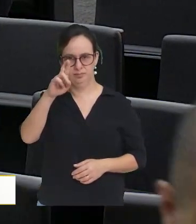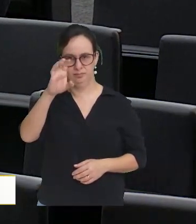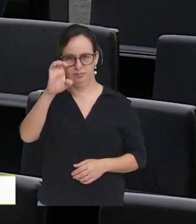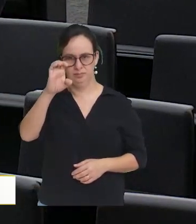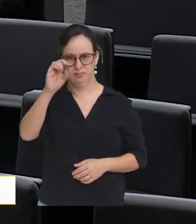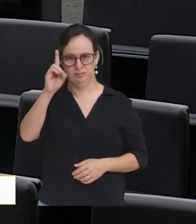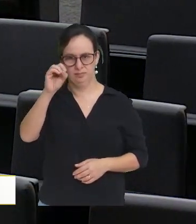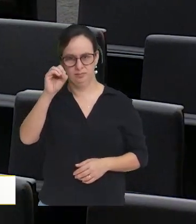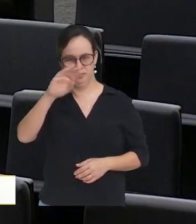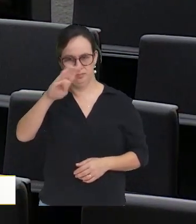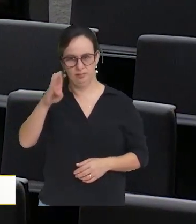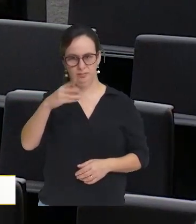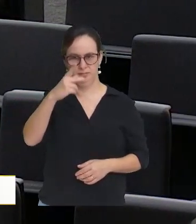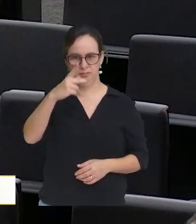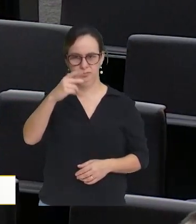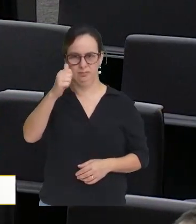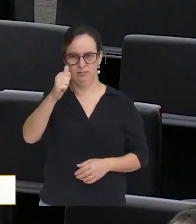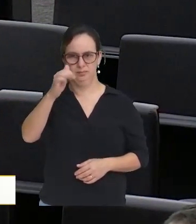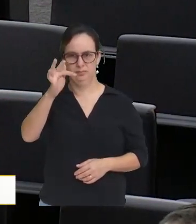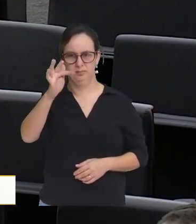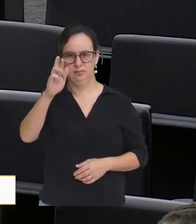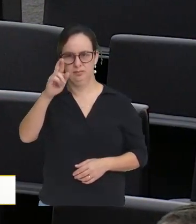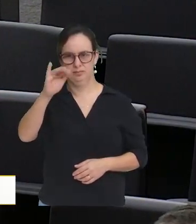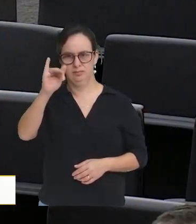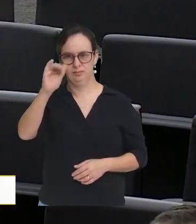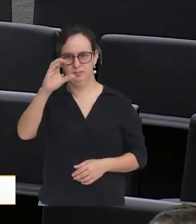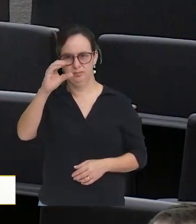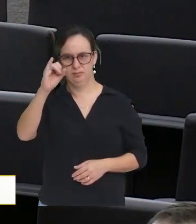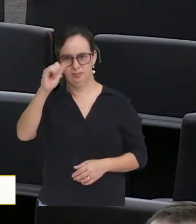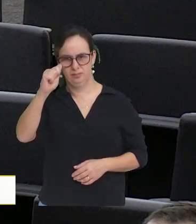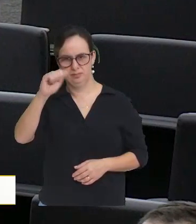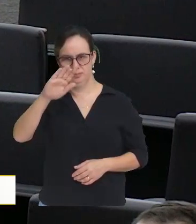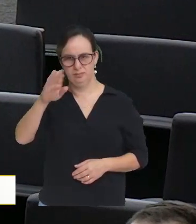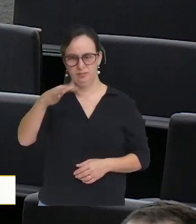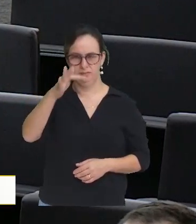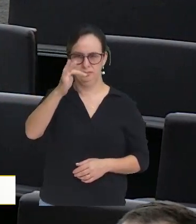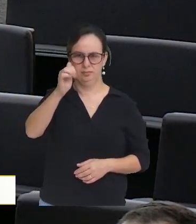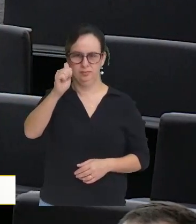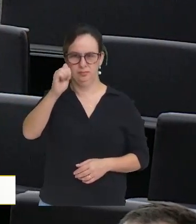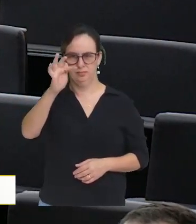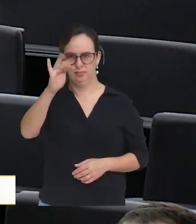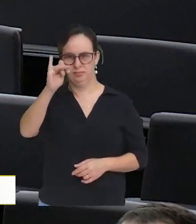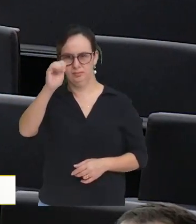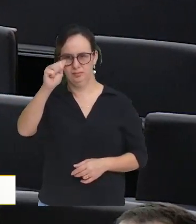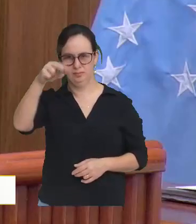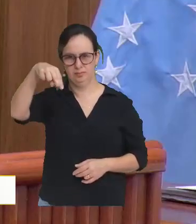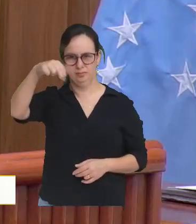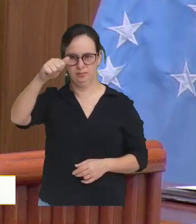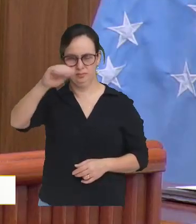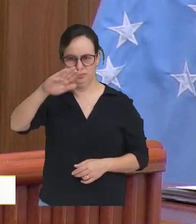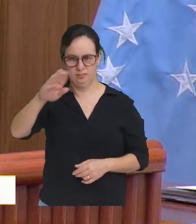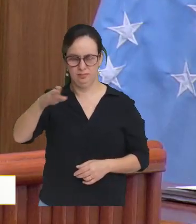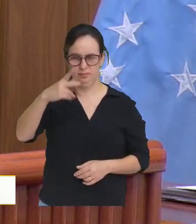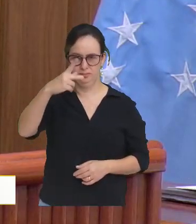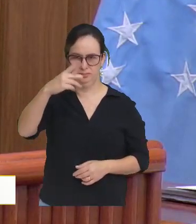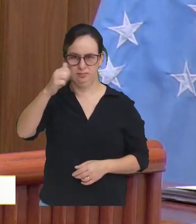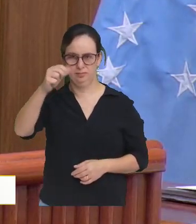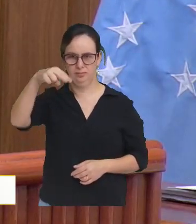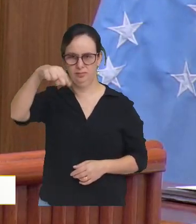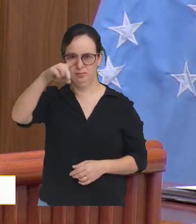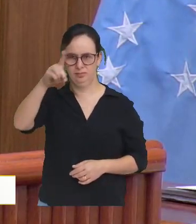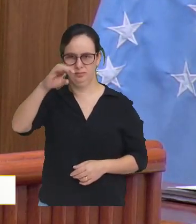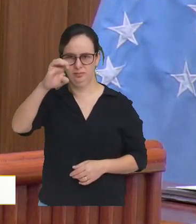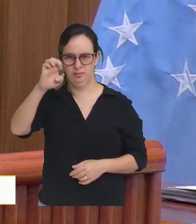a Tatiana, o Panzer, que assim tem o meu respeito, os